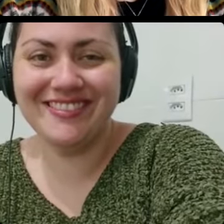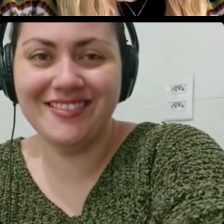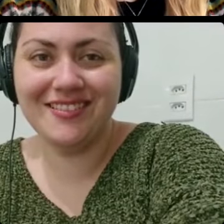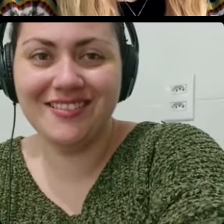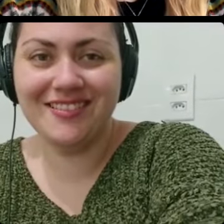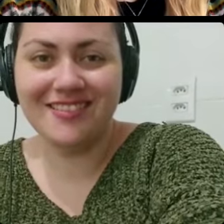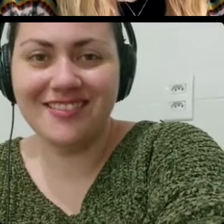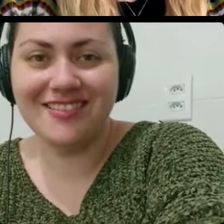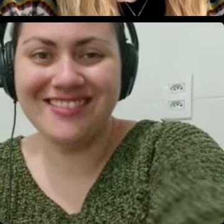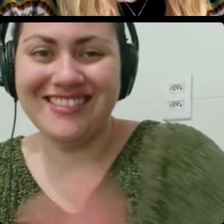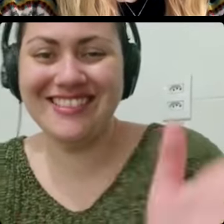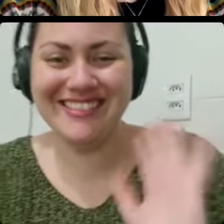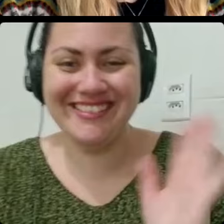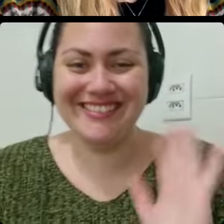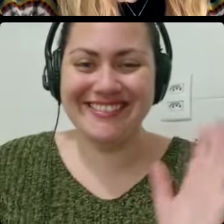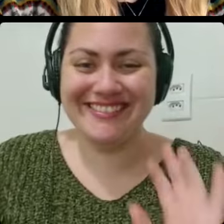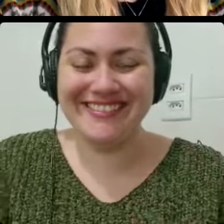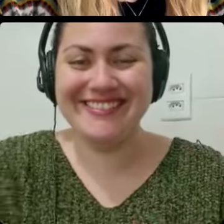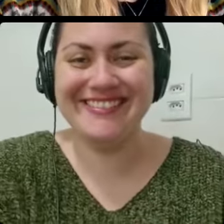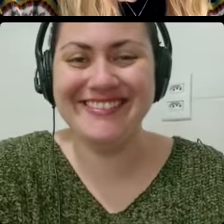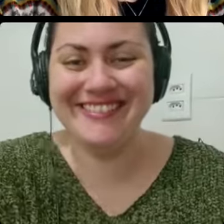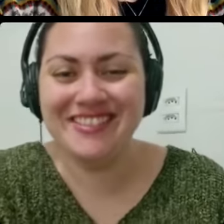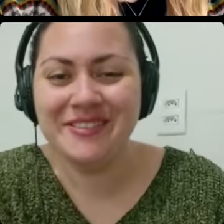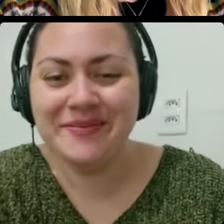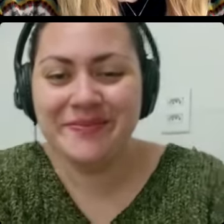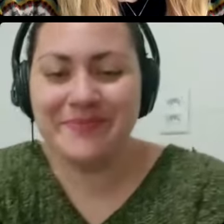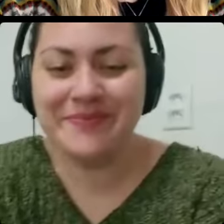Boa noite, Vanise.